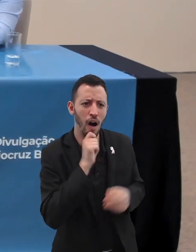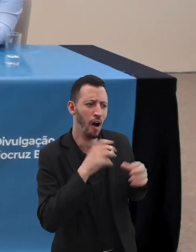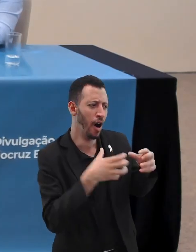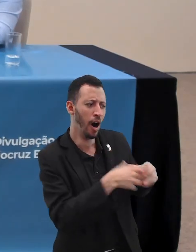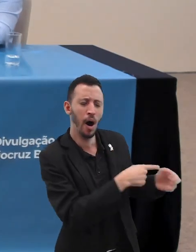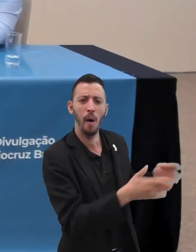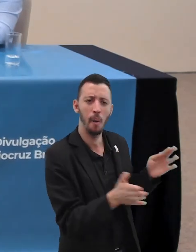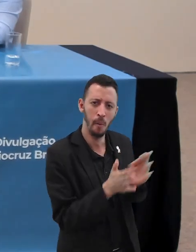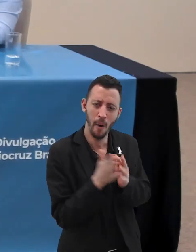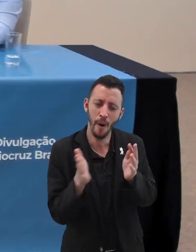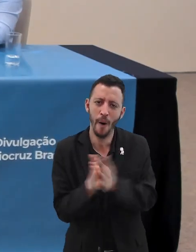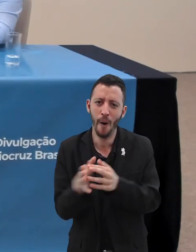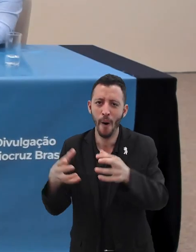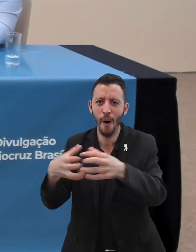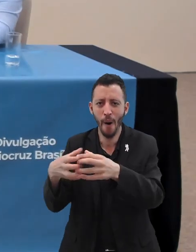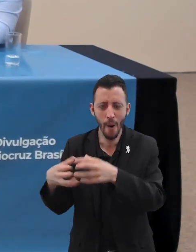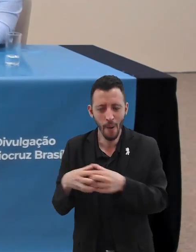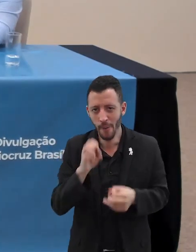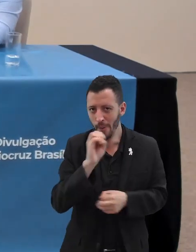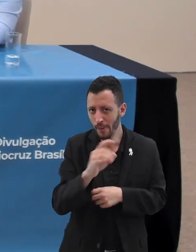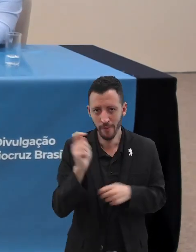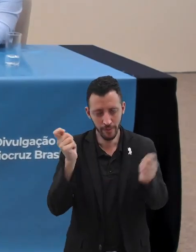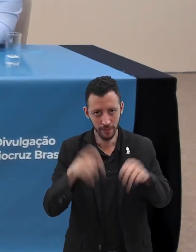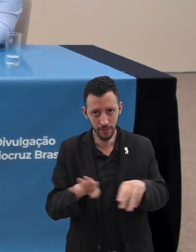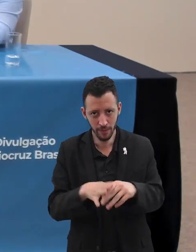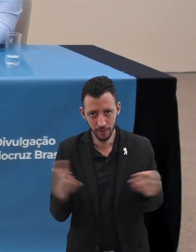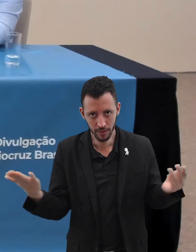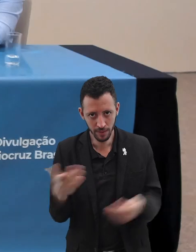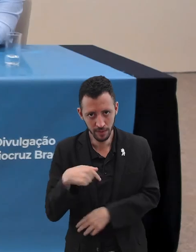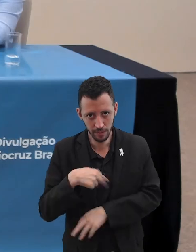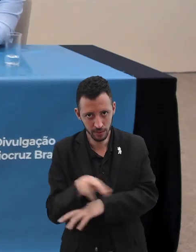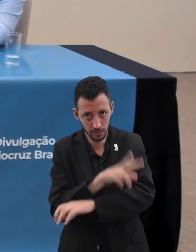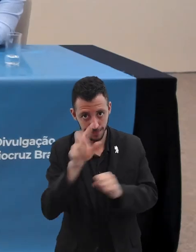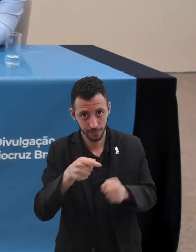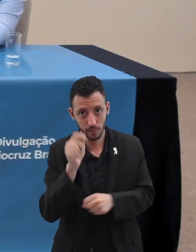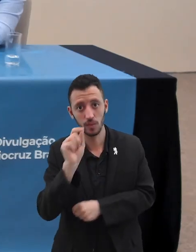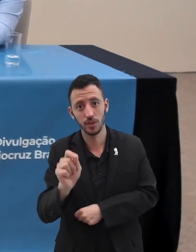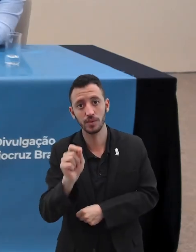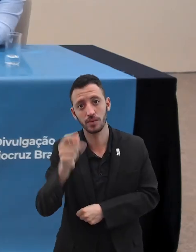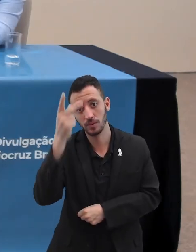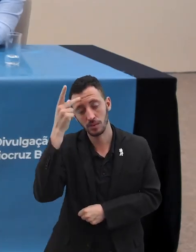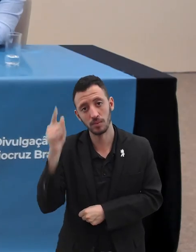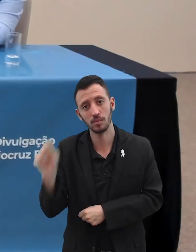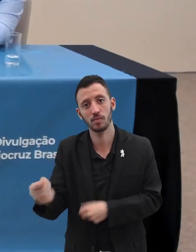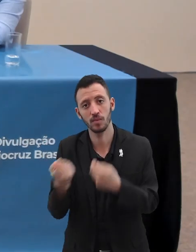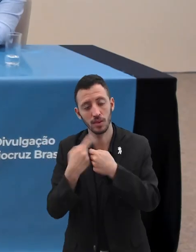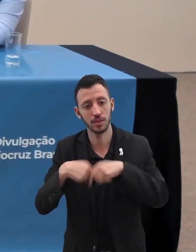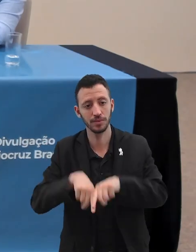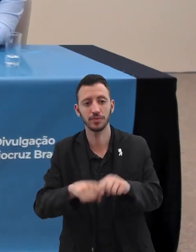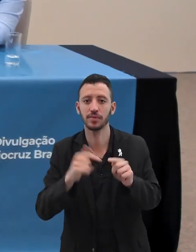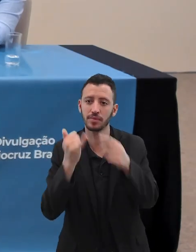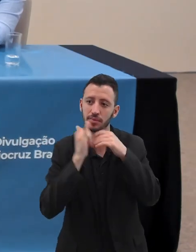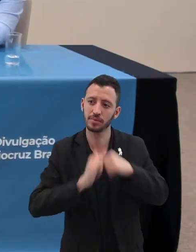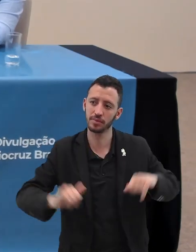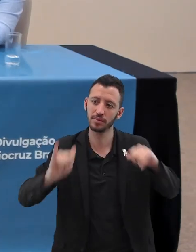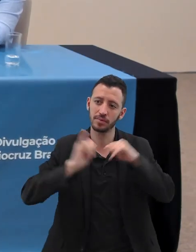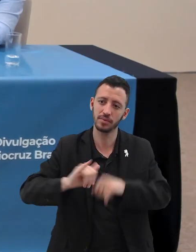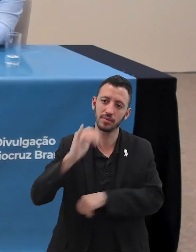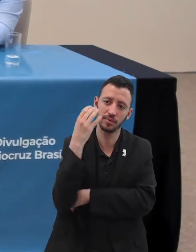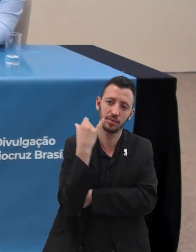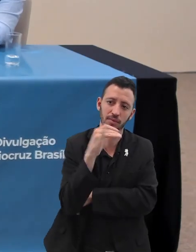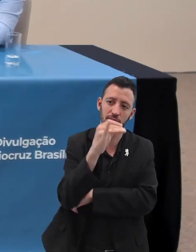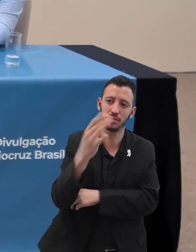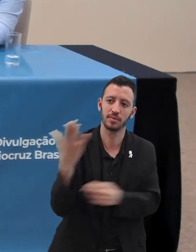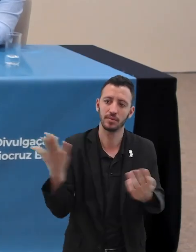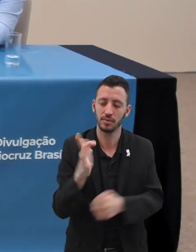e bairros pobres. Então, sem isso, não acontece. Agora, a questão do patrocínio, eu sou a favor do marketing científico, sim,